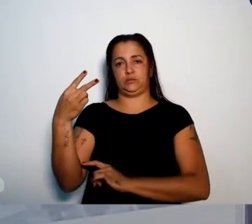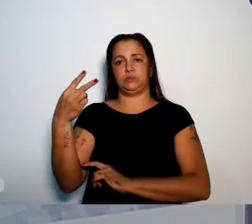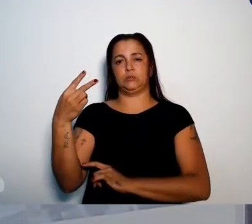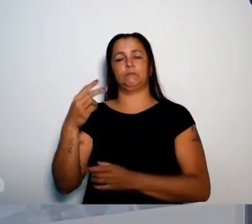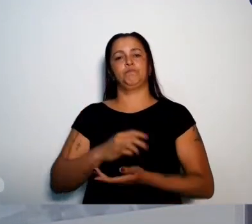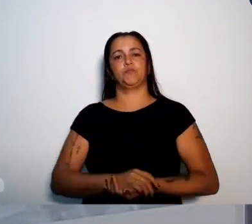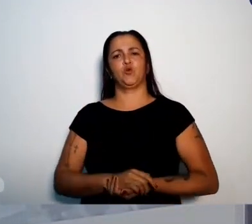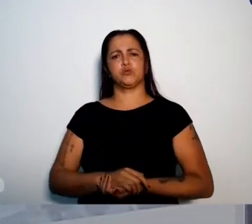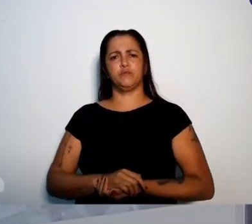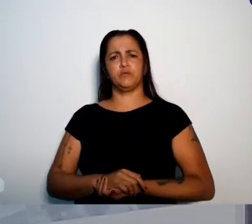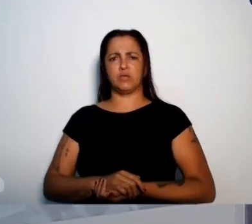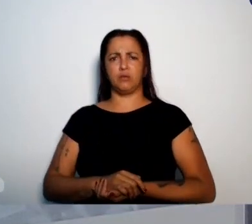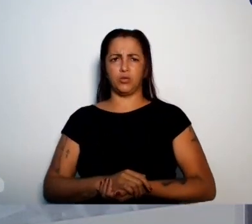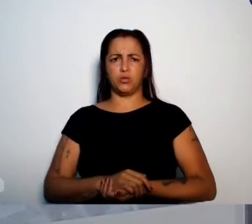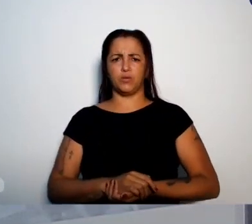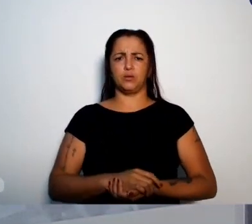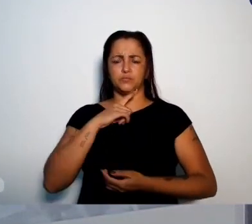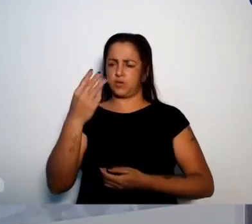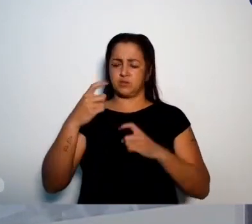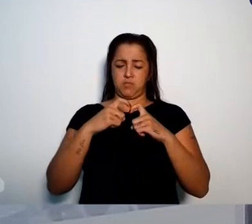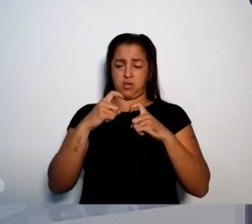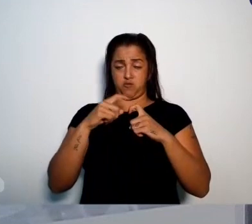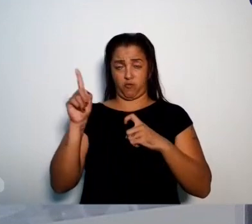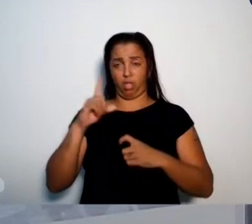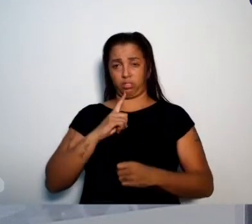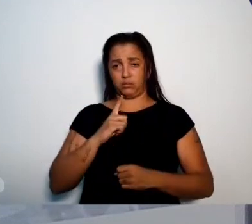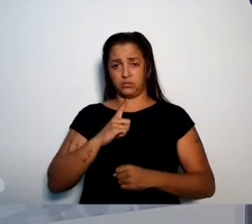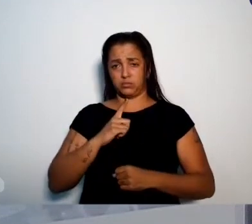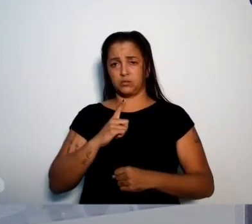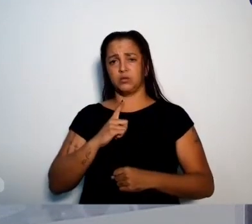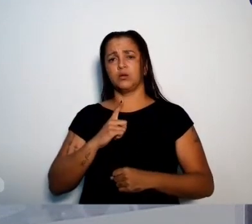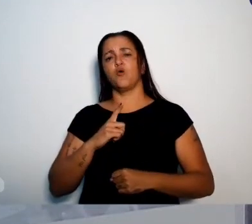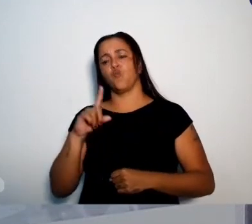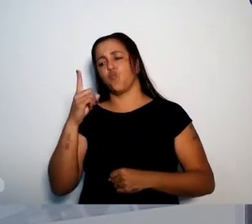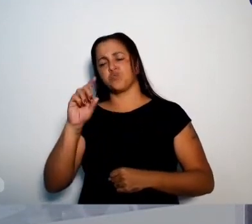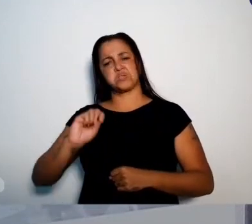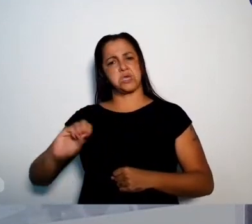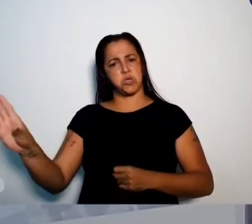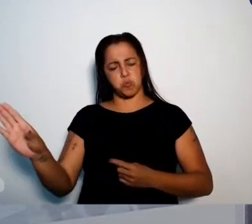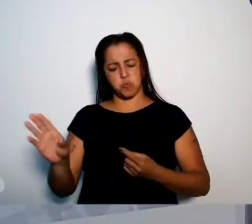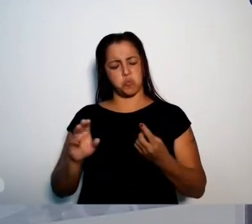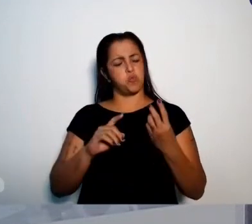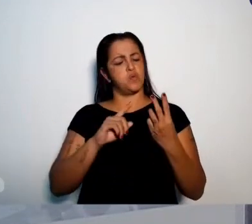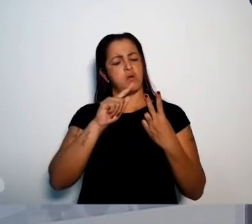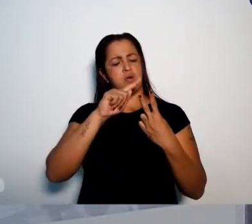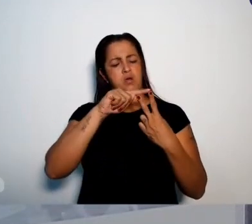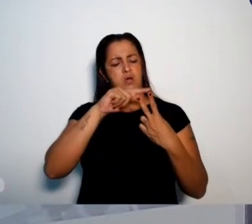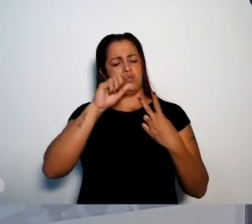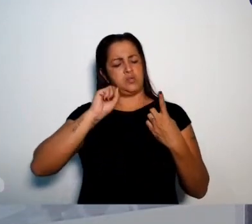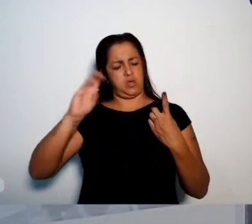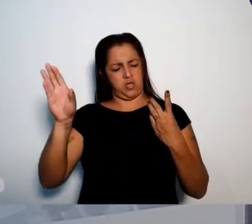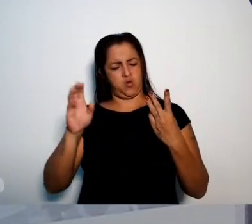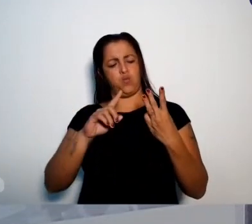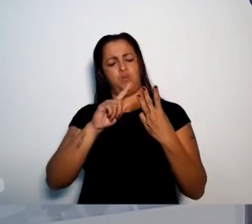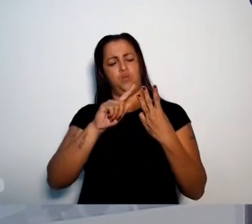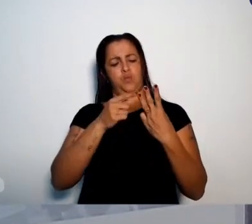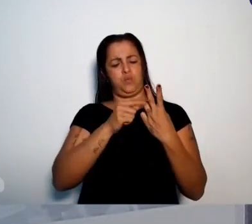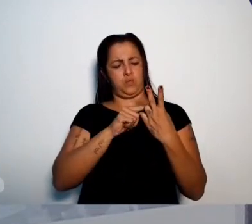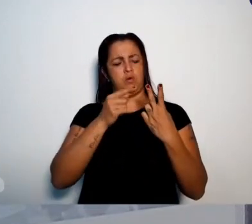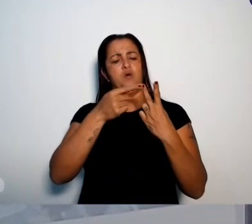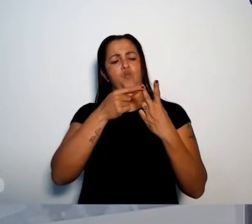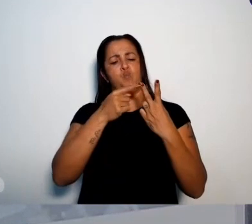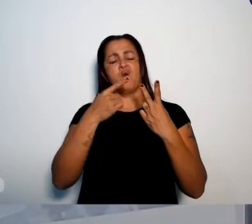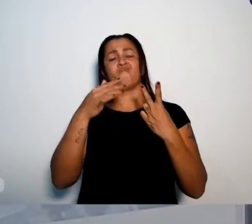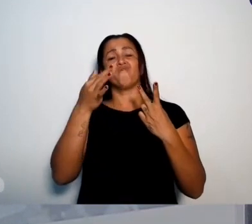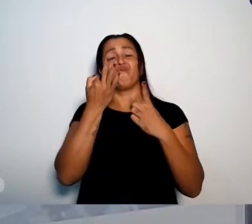Tinham três médicos atendendo, um saiu, um estava de férias e só tinha